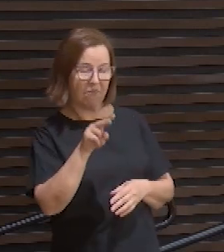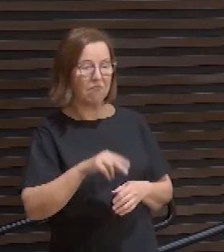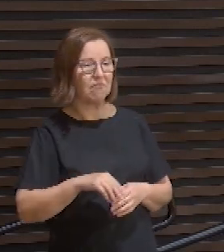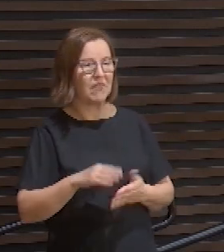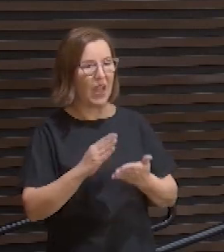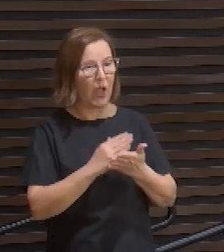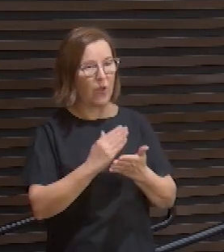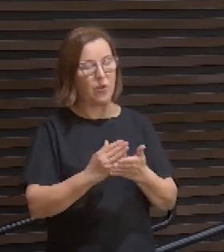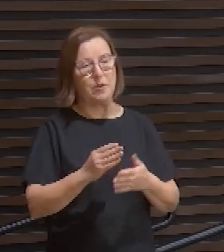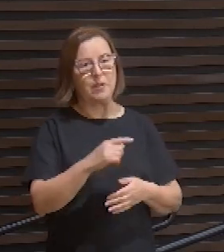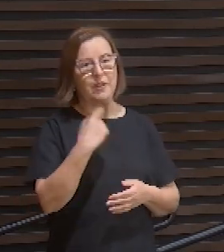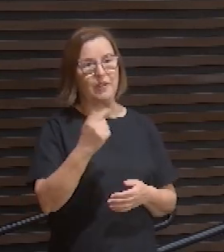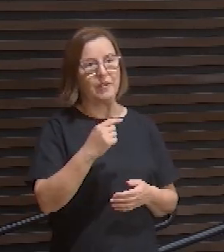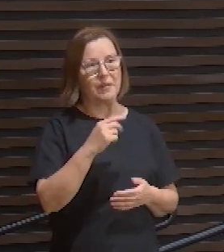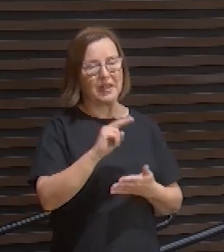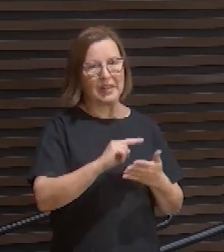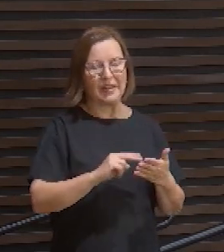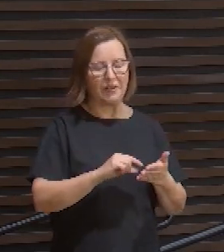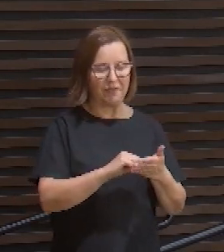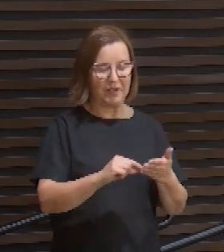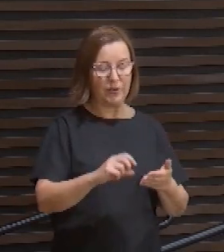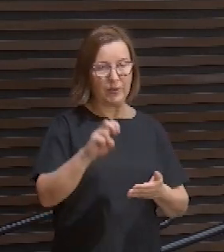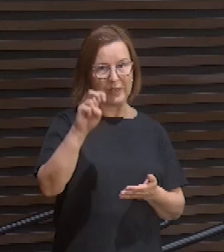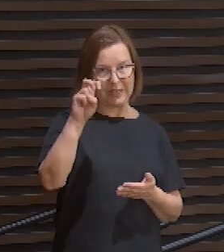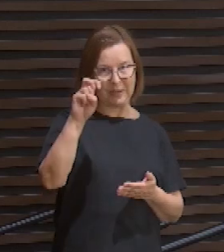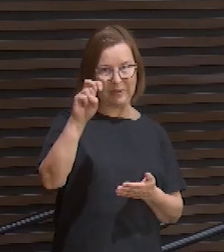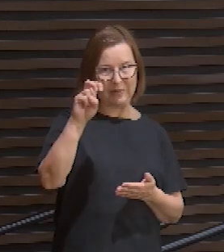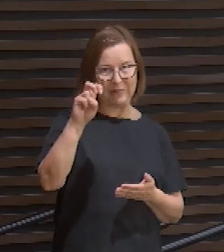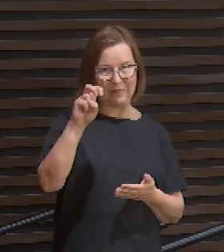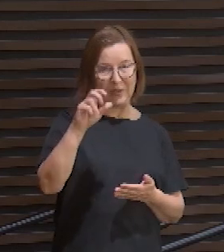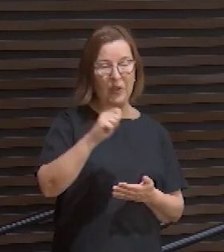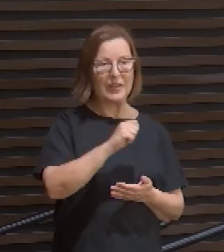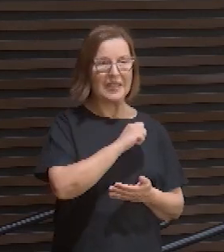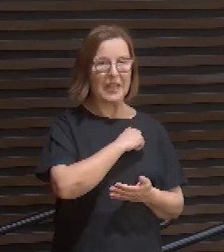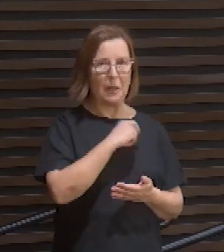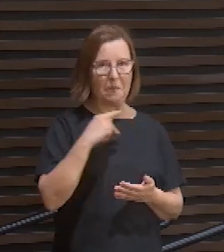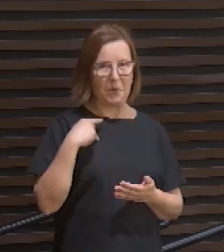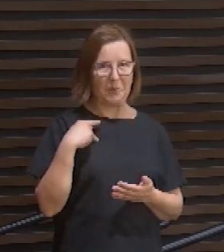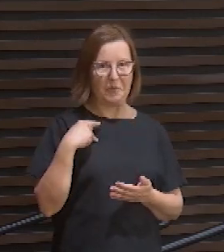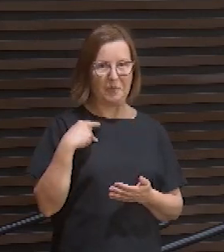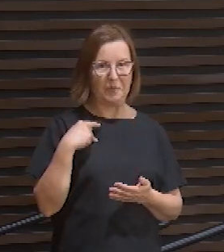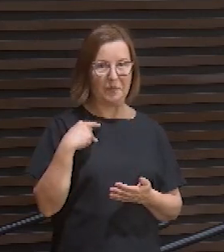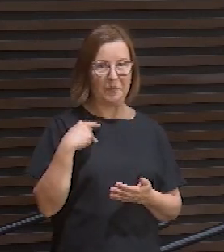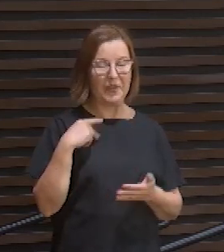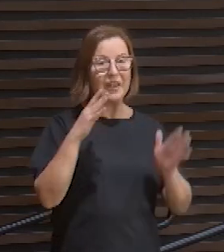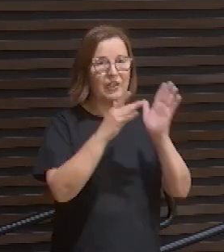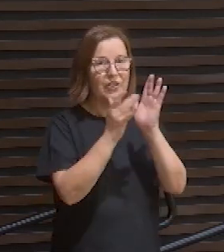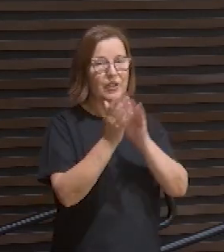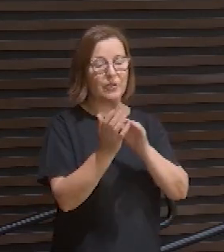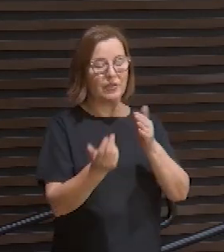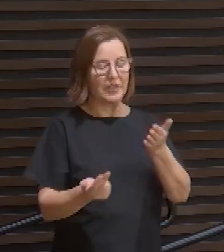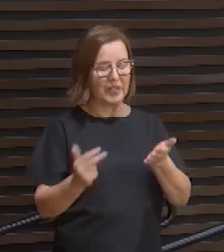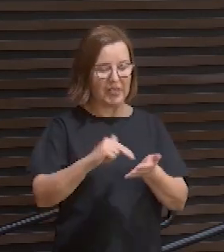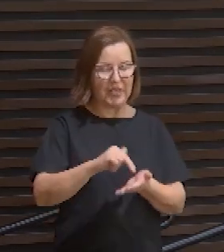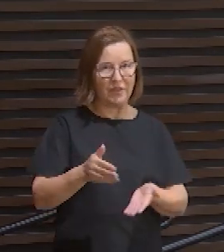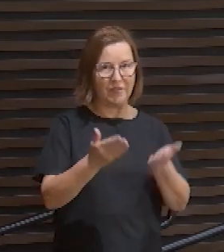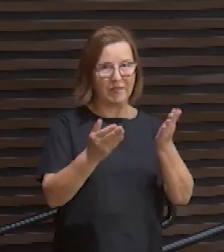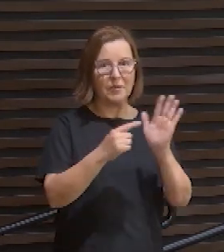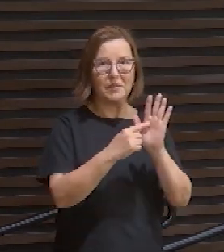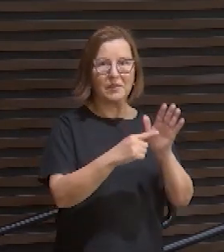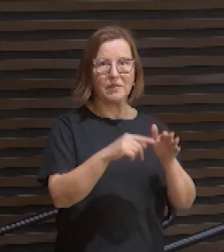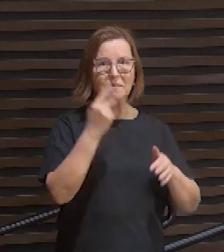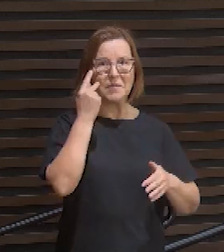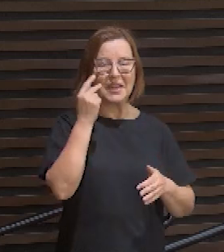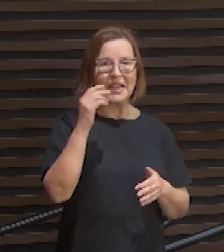delas nós vamos ver daqui por diante. Olha o verso 5, por exemplo, os apóstolos. Então Jesus ressuscitou, né? E apareceu